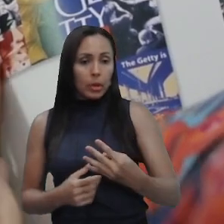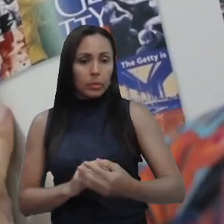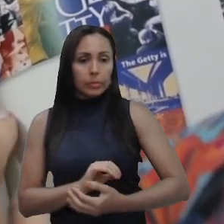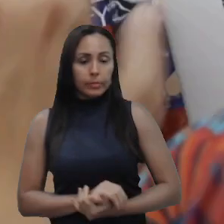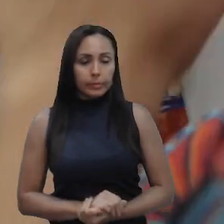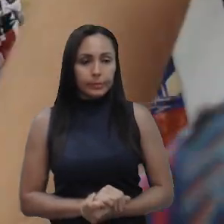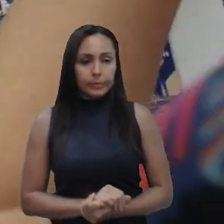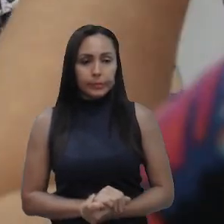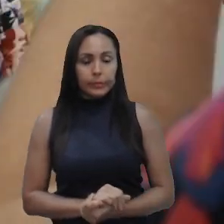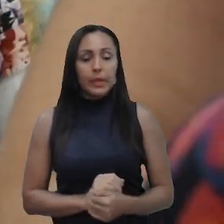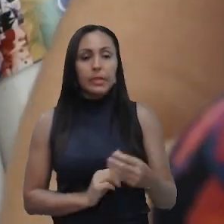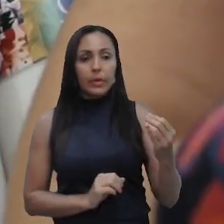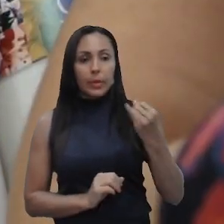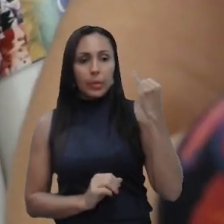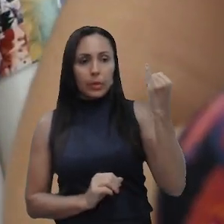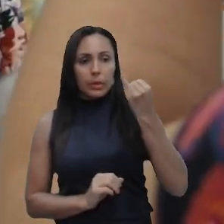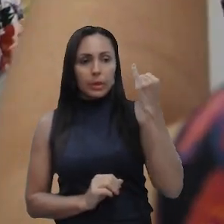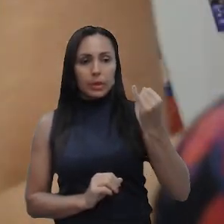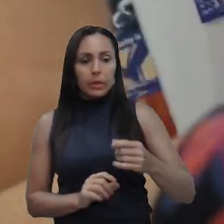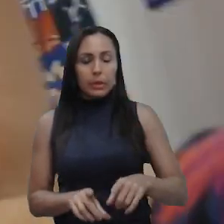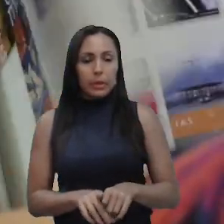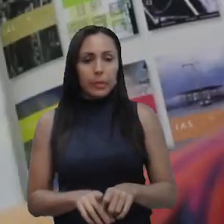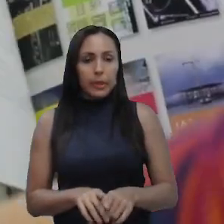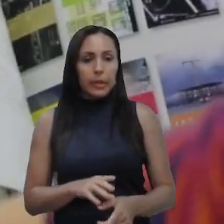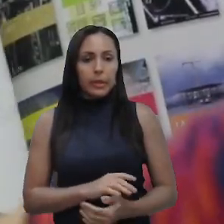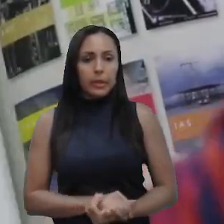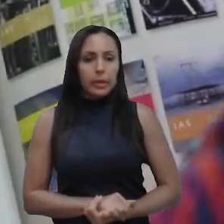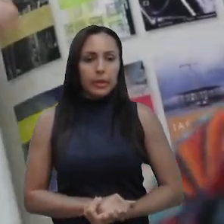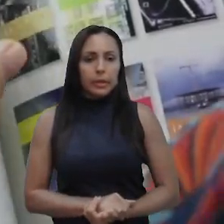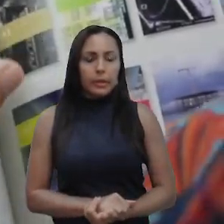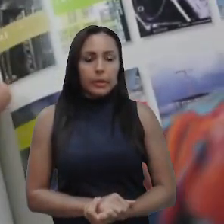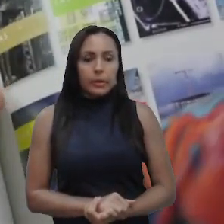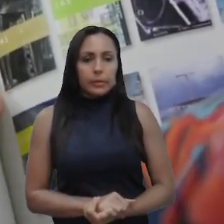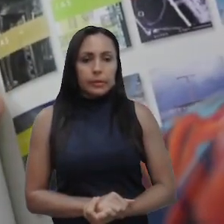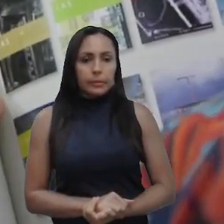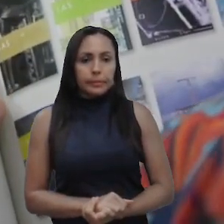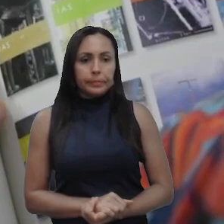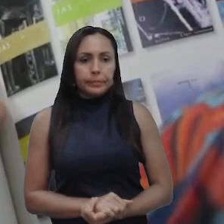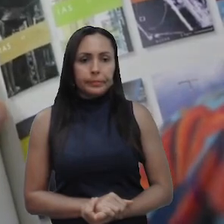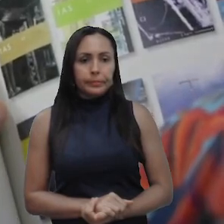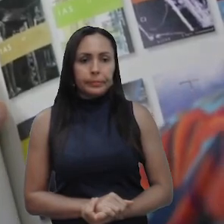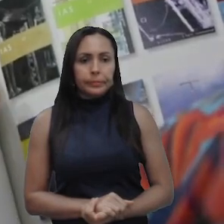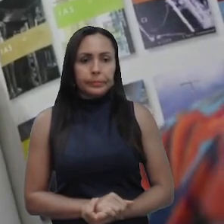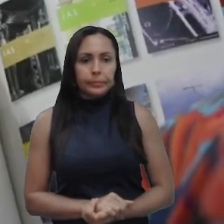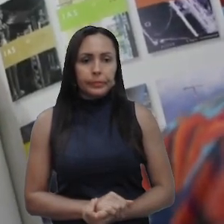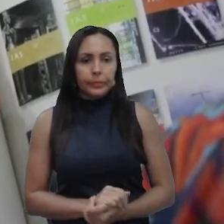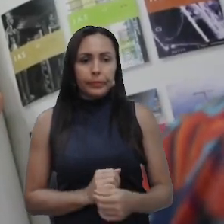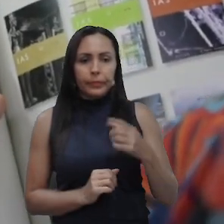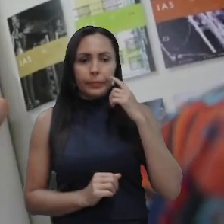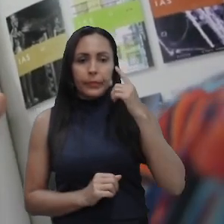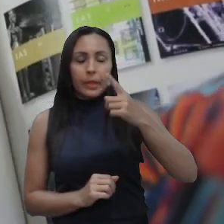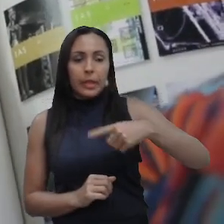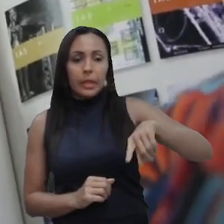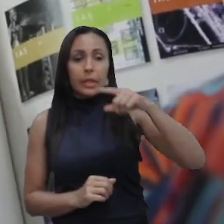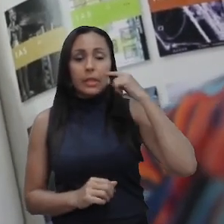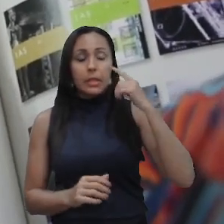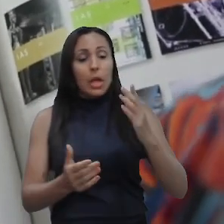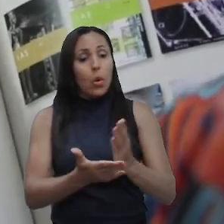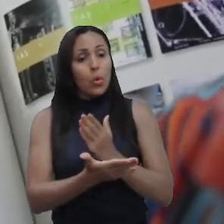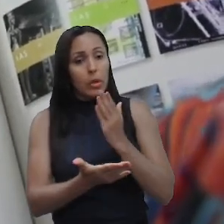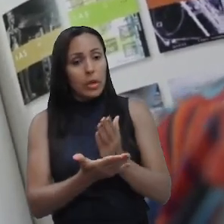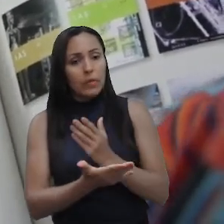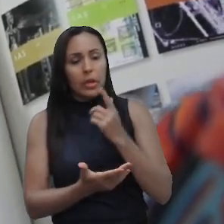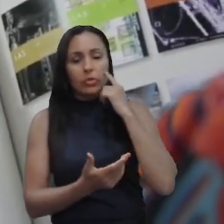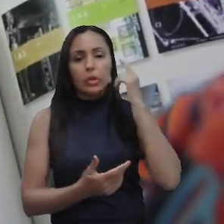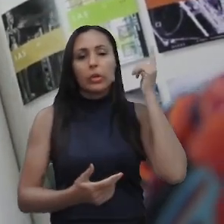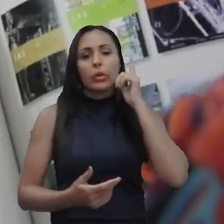grid bem interessante, é um grid de um museu. Esse outro grid é um grid hierárquico, onde a gente